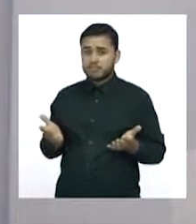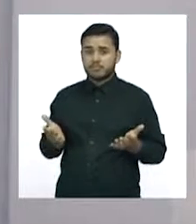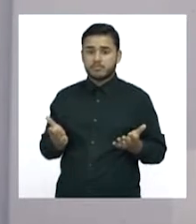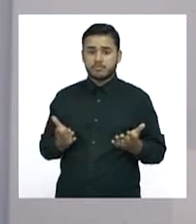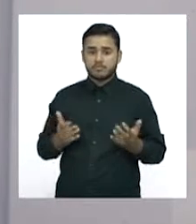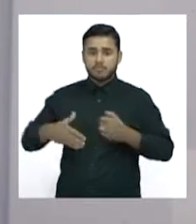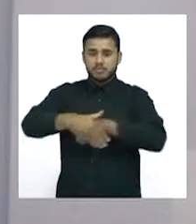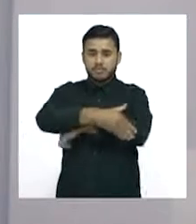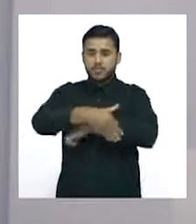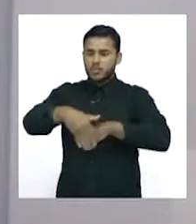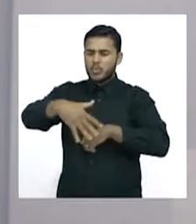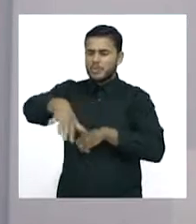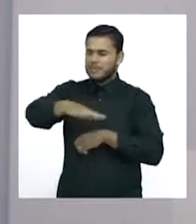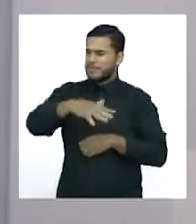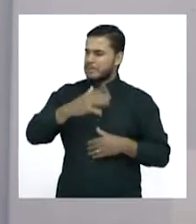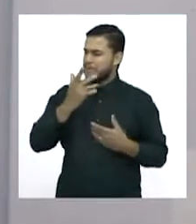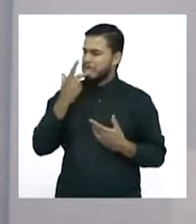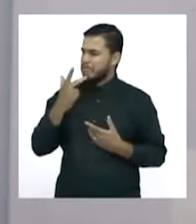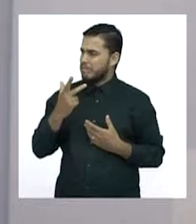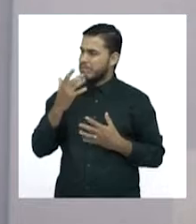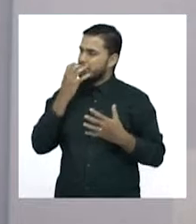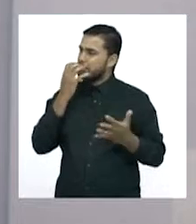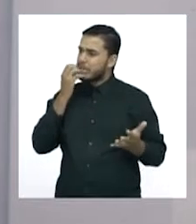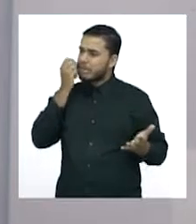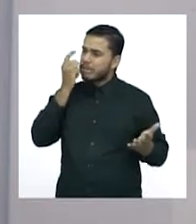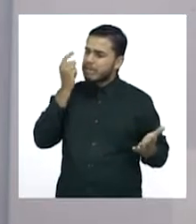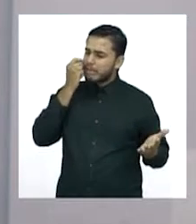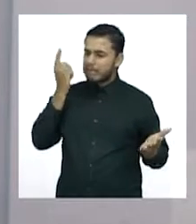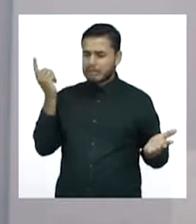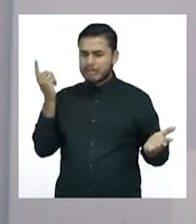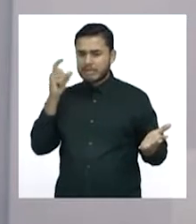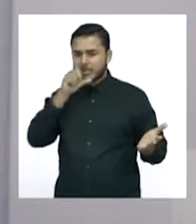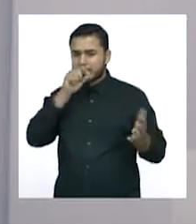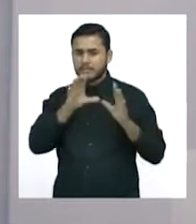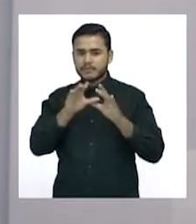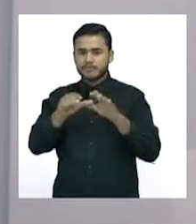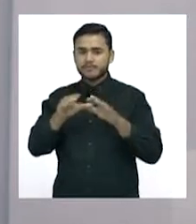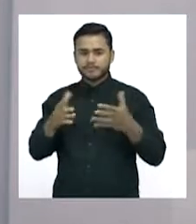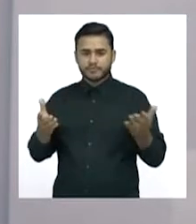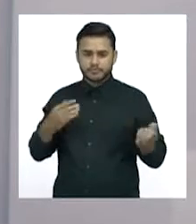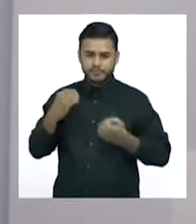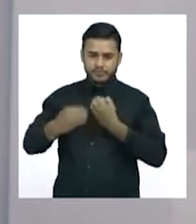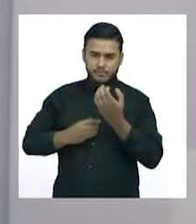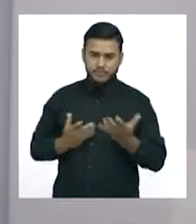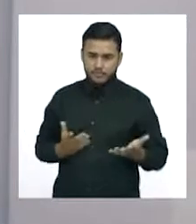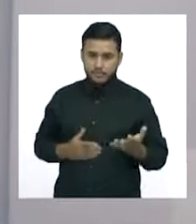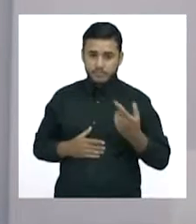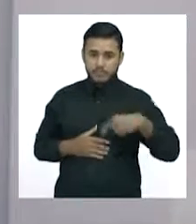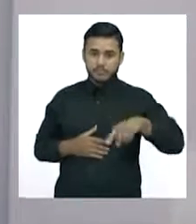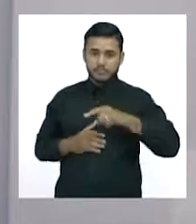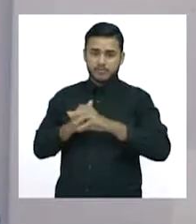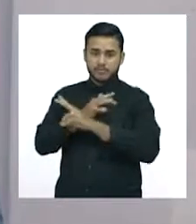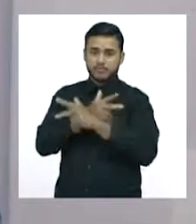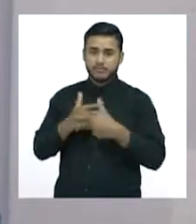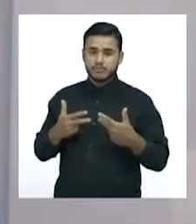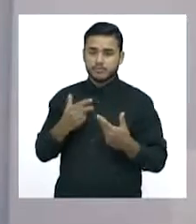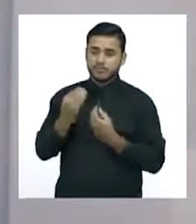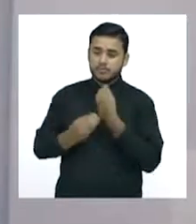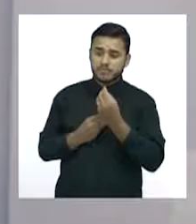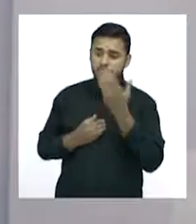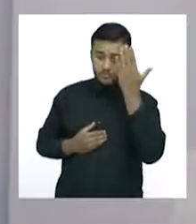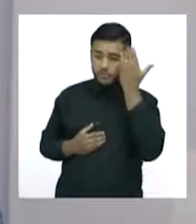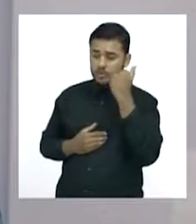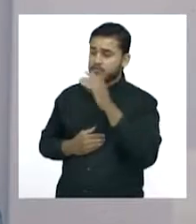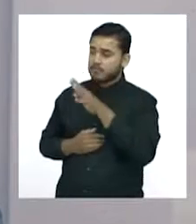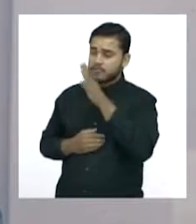animais abandonados. O correto é que esses animais estivessem lá, fossem bem cuidados. A gente chama a atenção da população que esses animais de rua, a gente não sabe o que tem, o